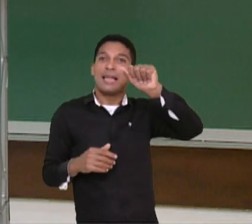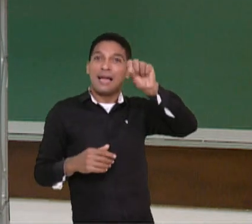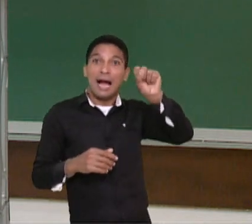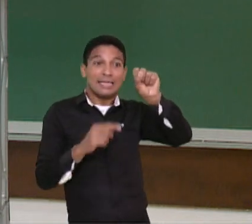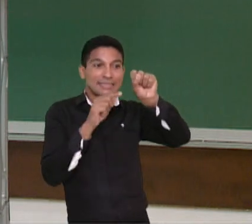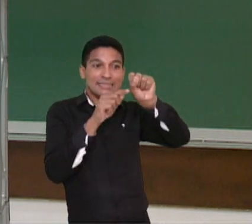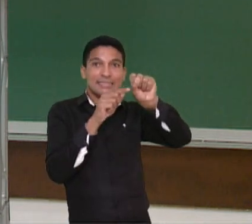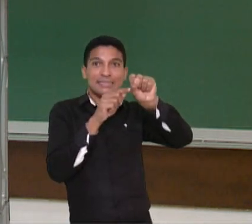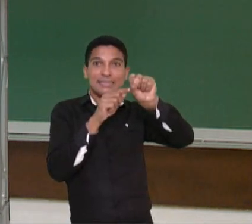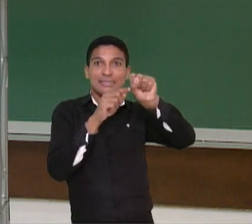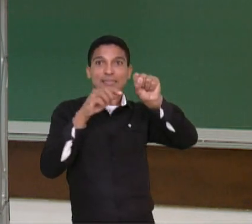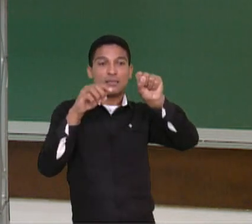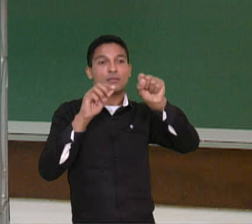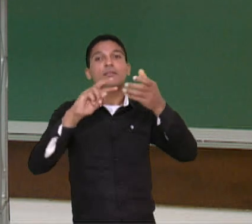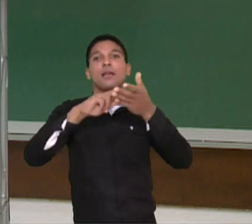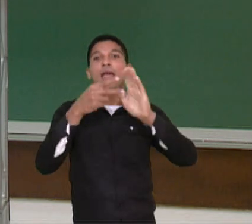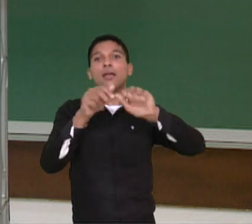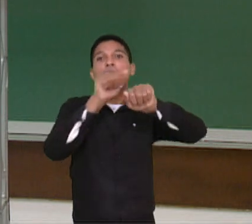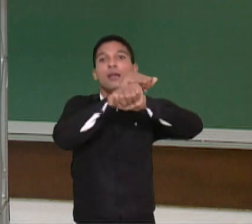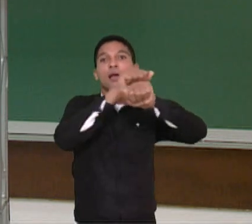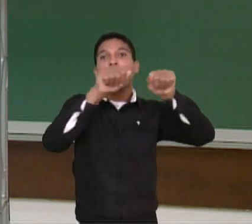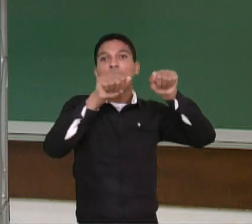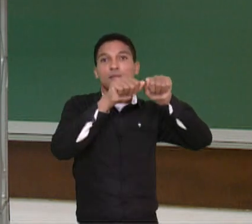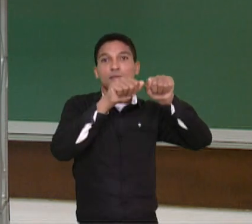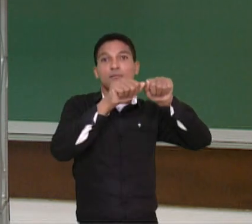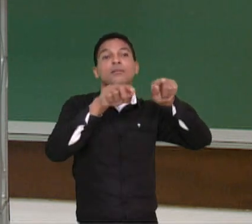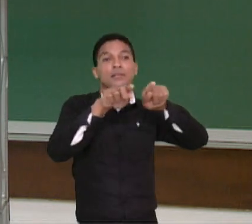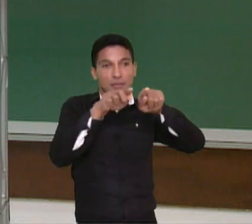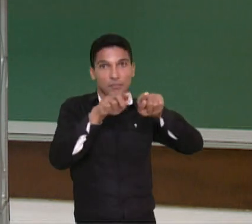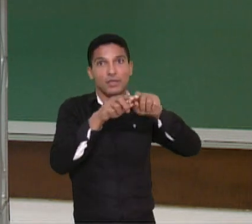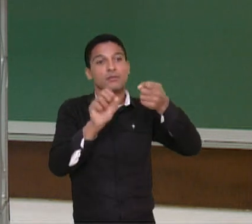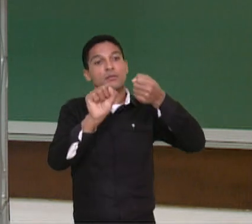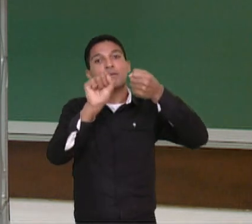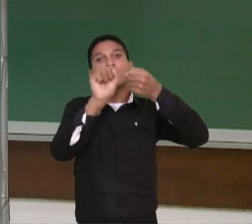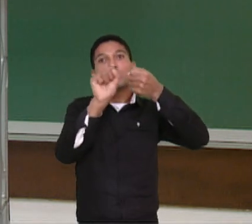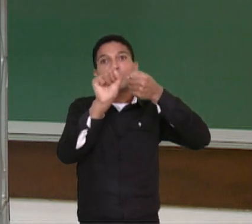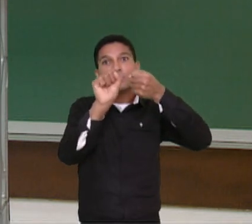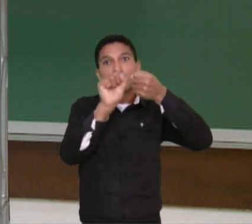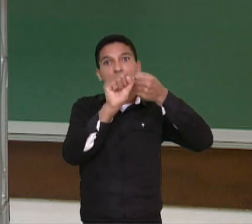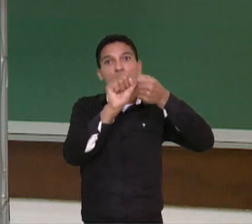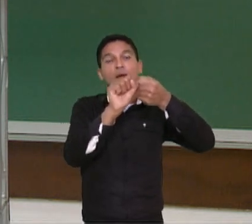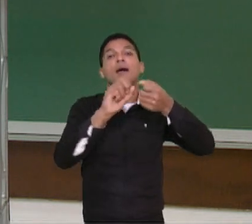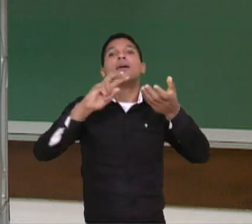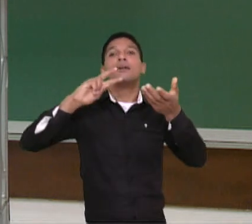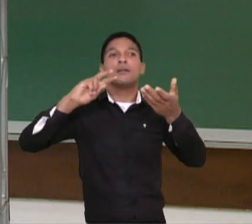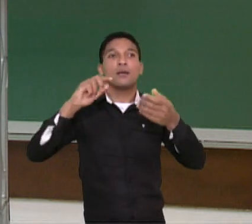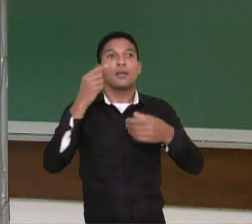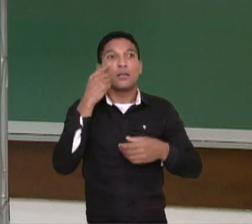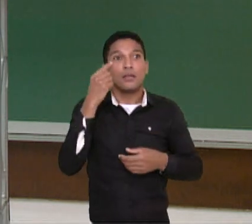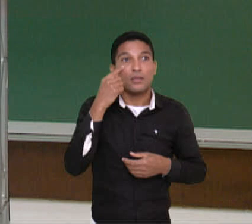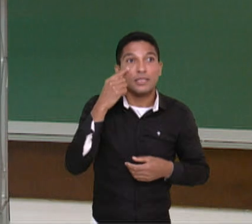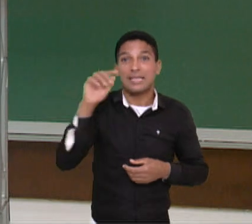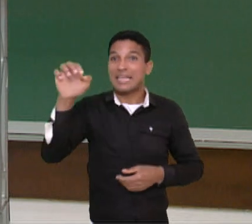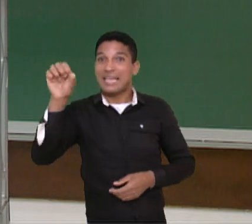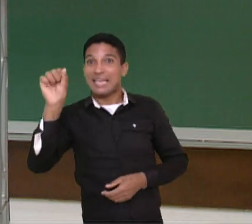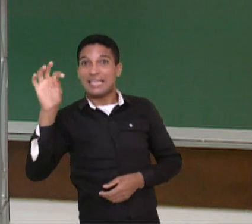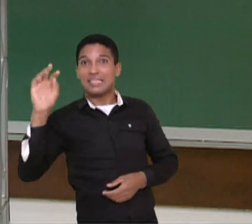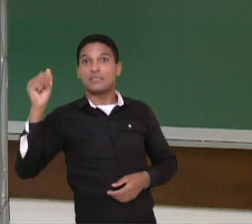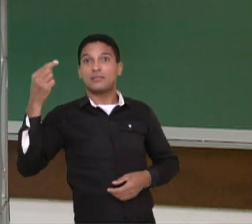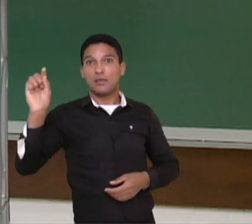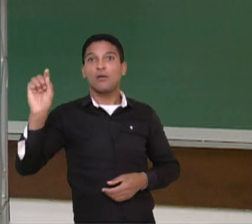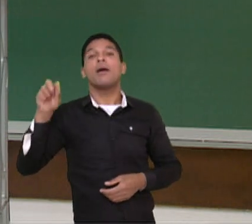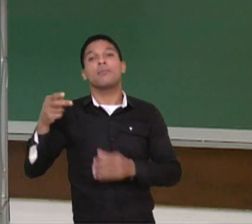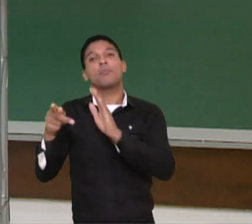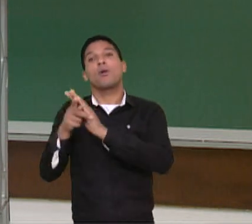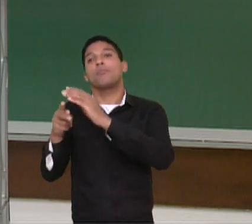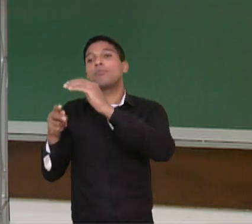um artigo e um substantivo e estão é verbo. Trata-se então de concordância verbal. A segunda alternativa, que